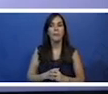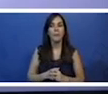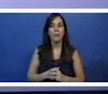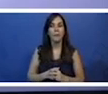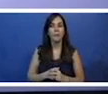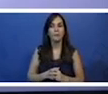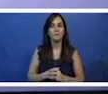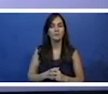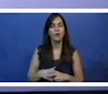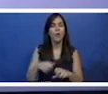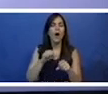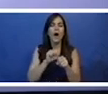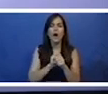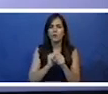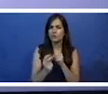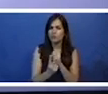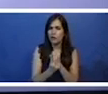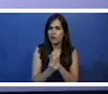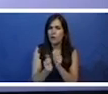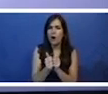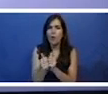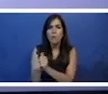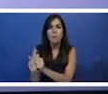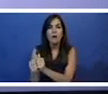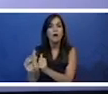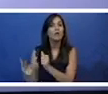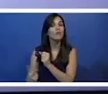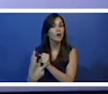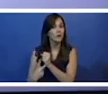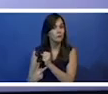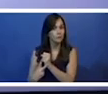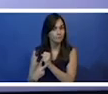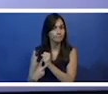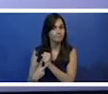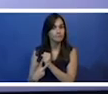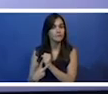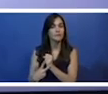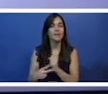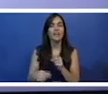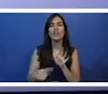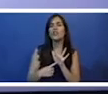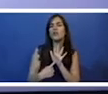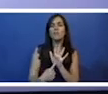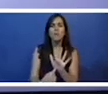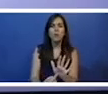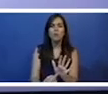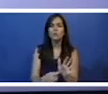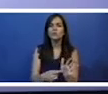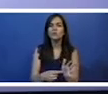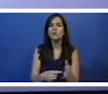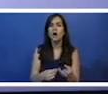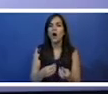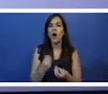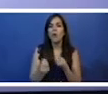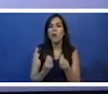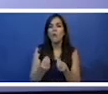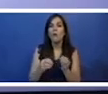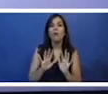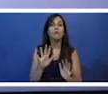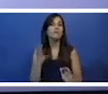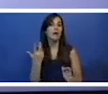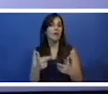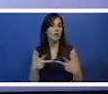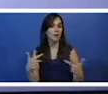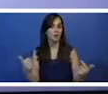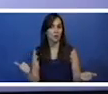gramaticais. O advérbio, ele acompanha o verbo. Ele demonstra circunstâncias. Olha lá,